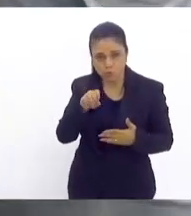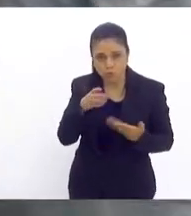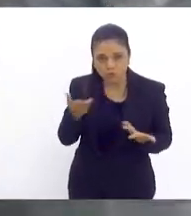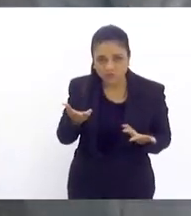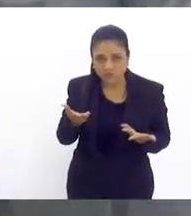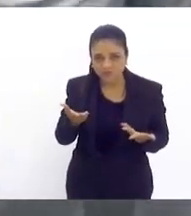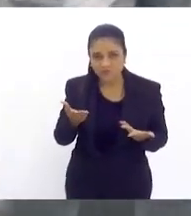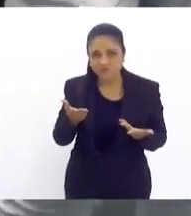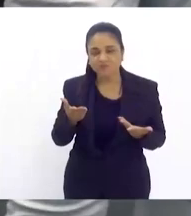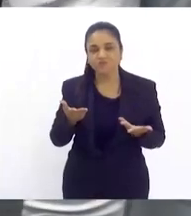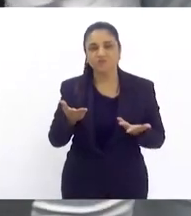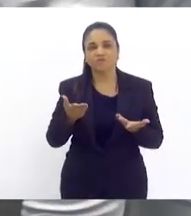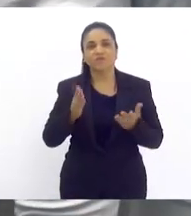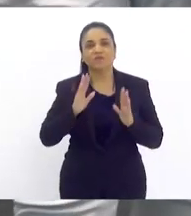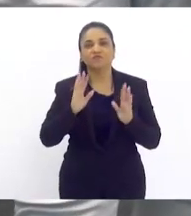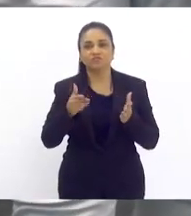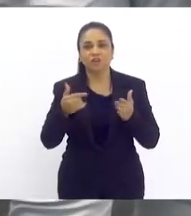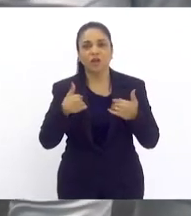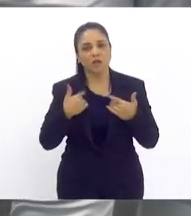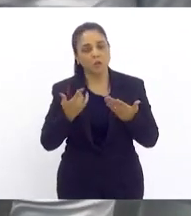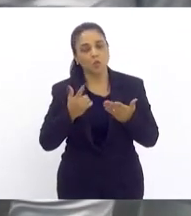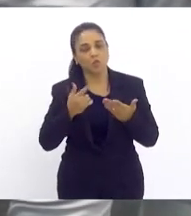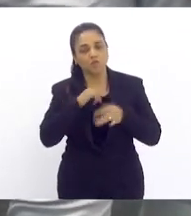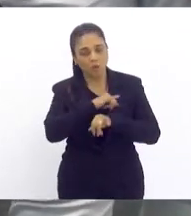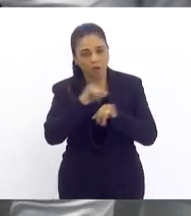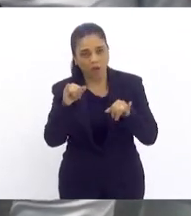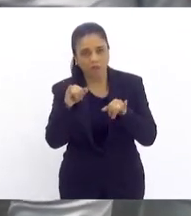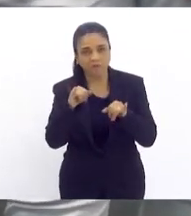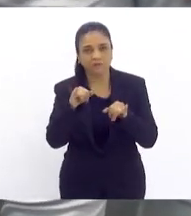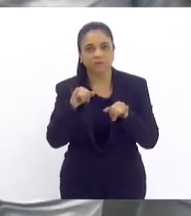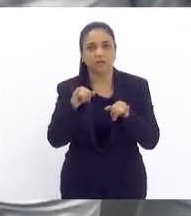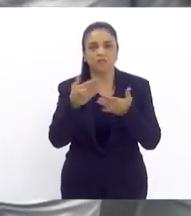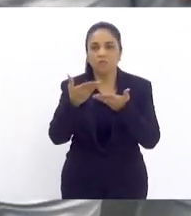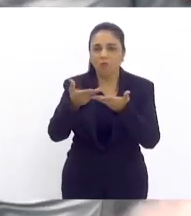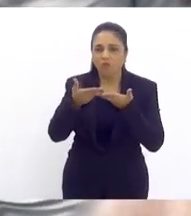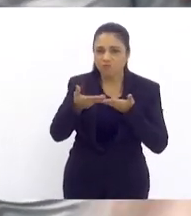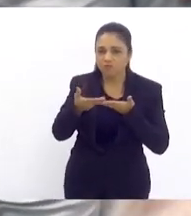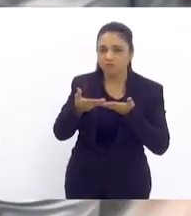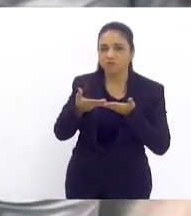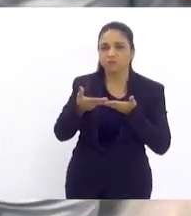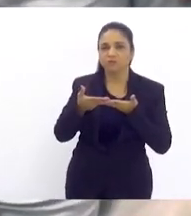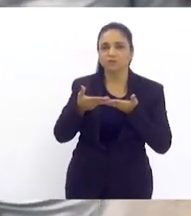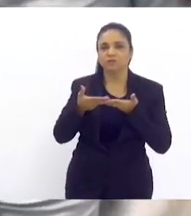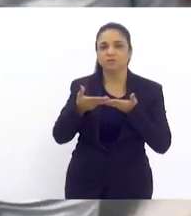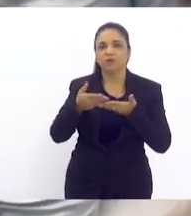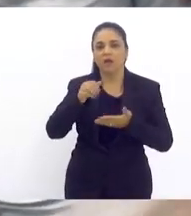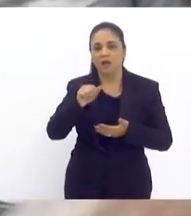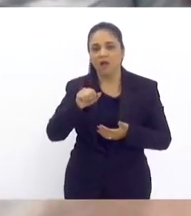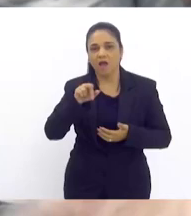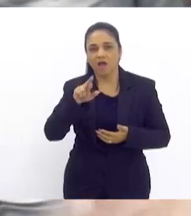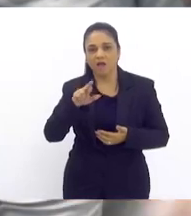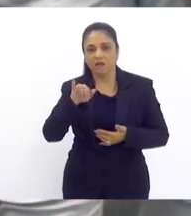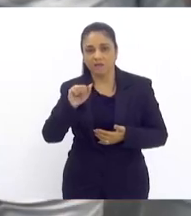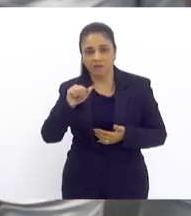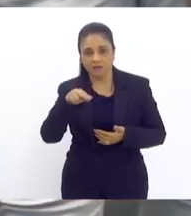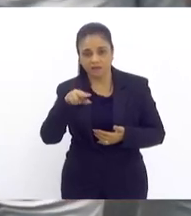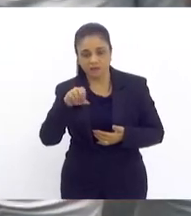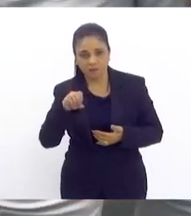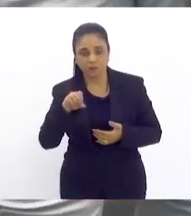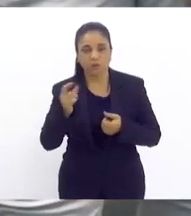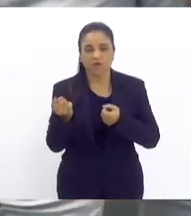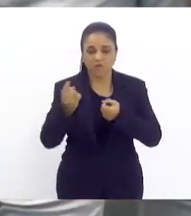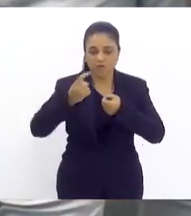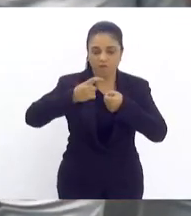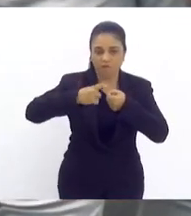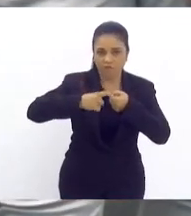até já já que me antecipando convidando os nossos unalianos e os nãolianos que são filiados ao Nale